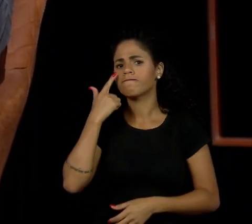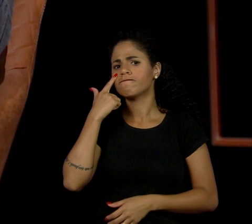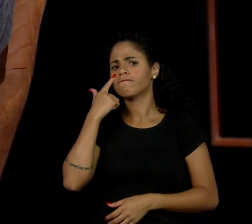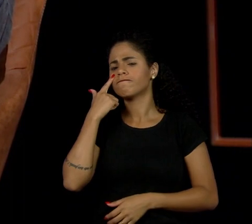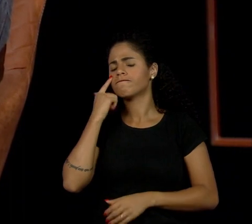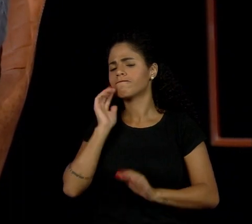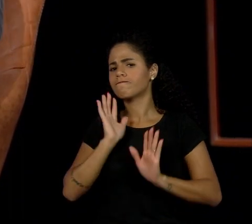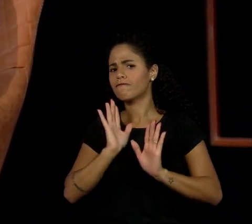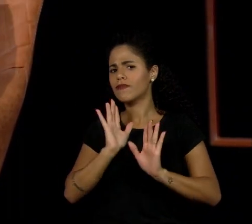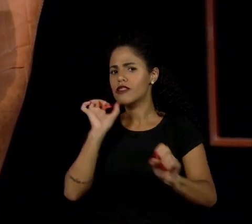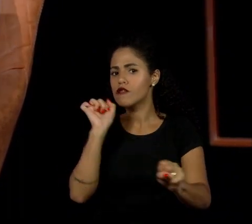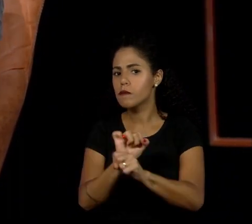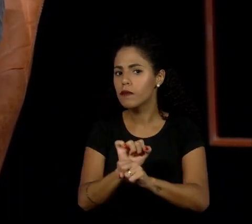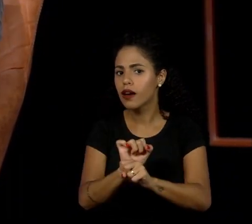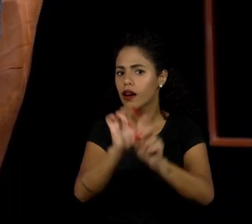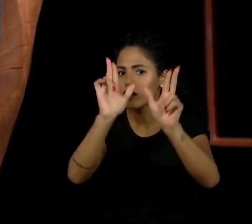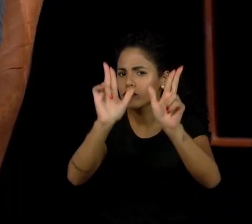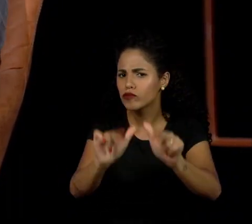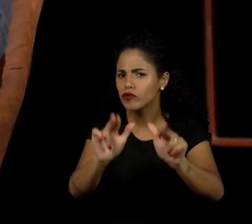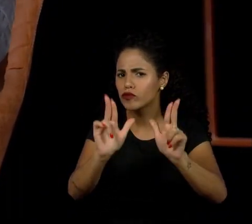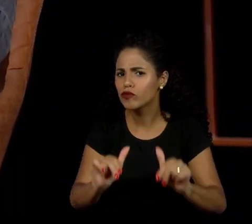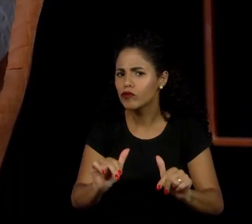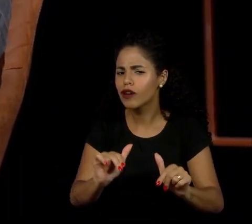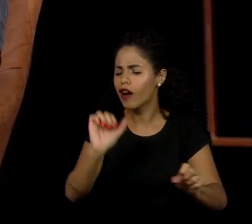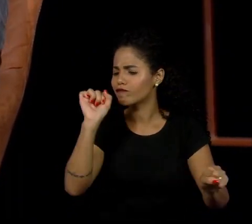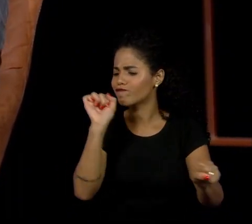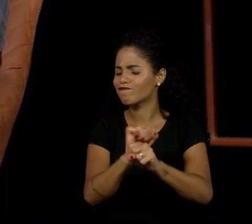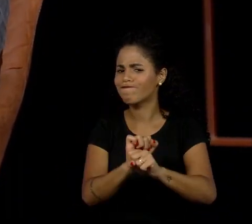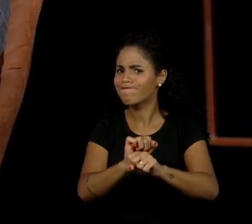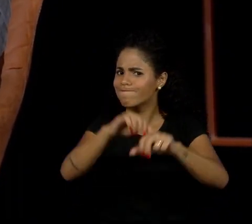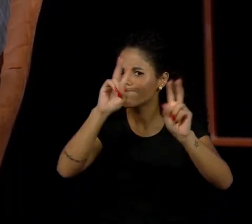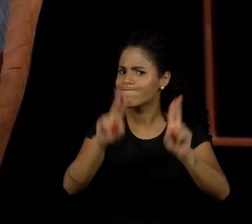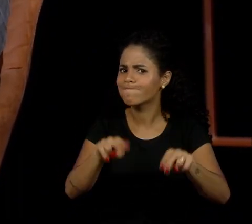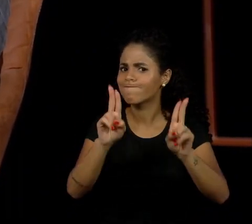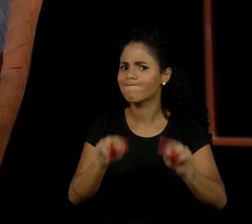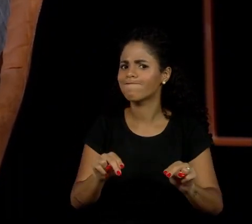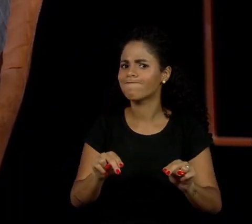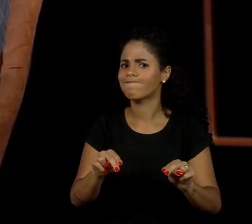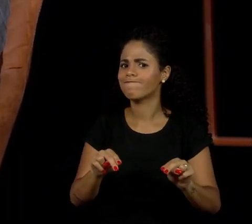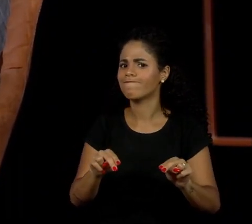Não parem. Não parem.